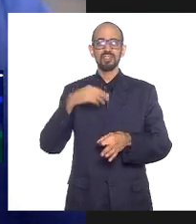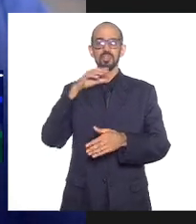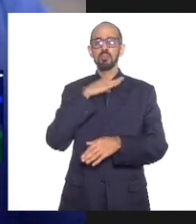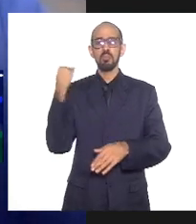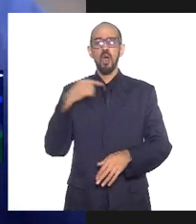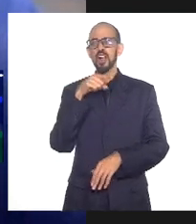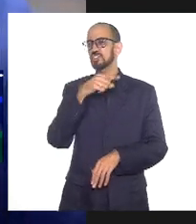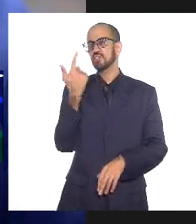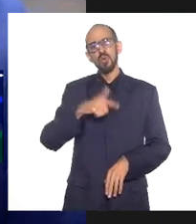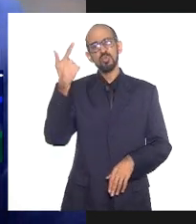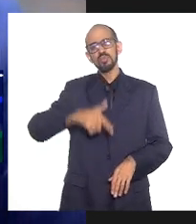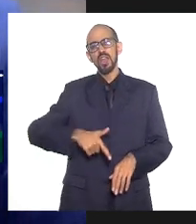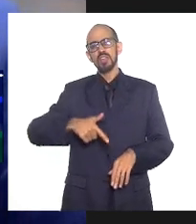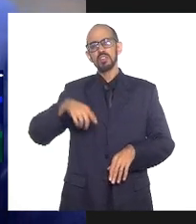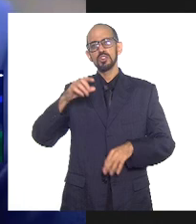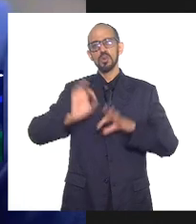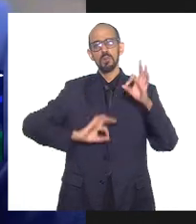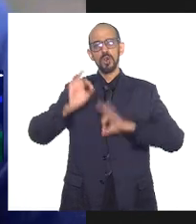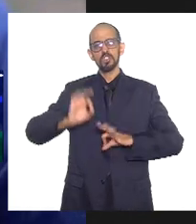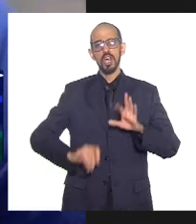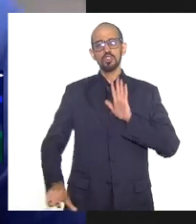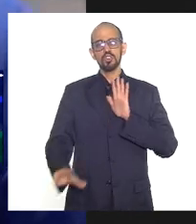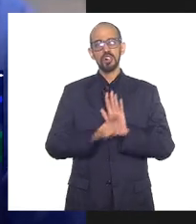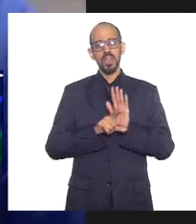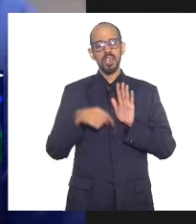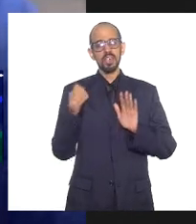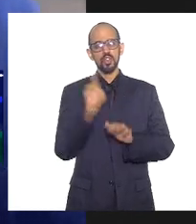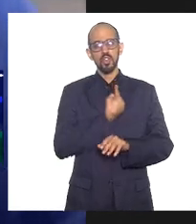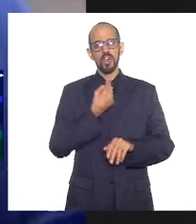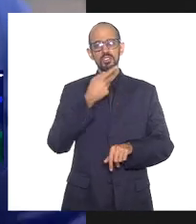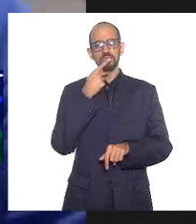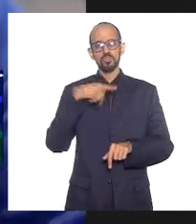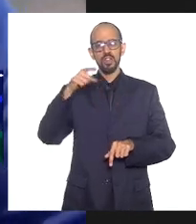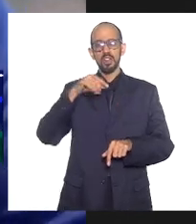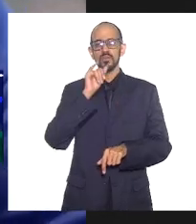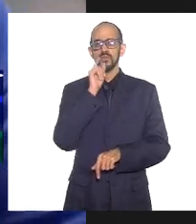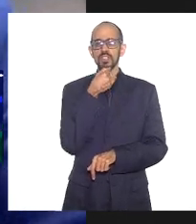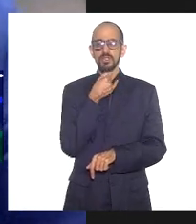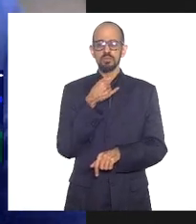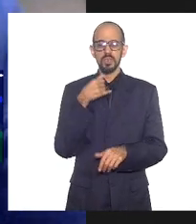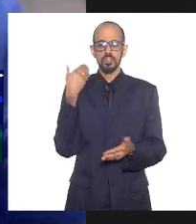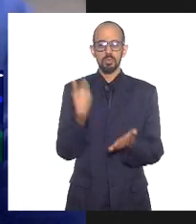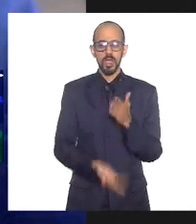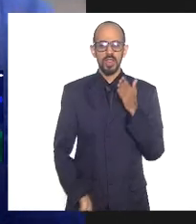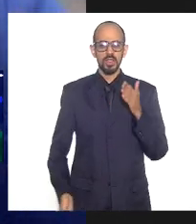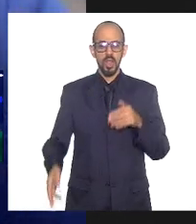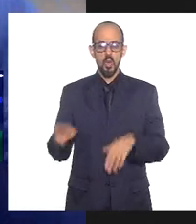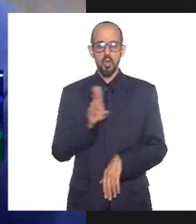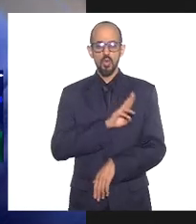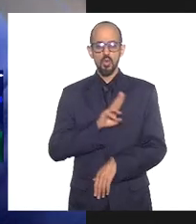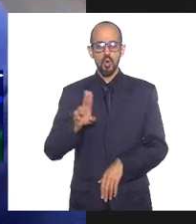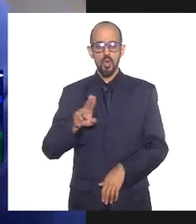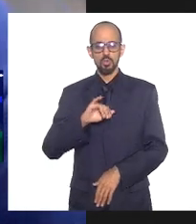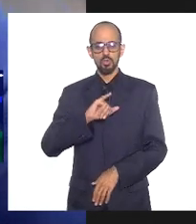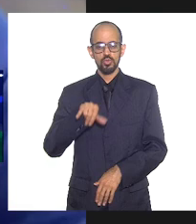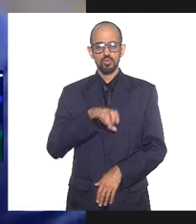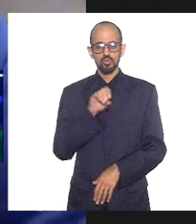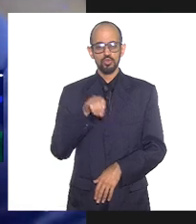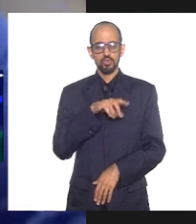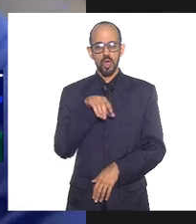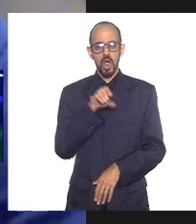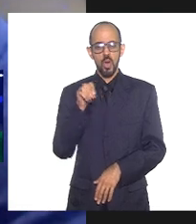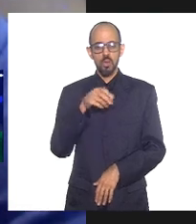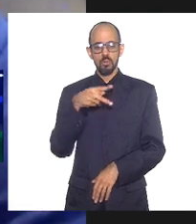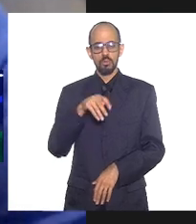O projeto de lei que discutimos aqui, infelizmente, perdeu o nome do jovem João Pedro,